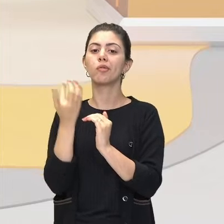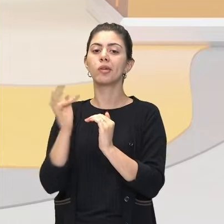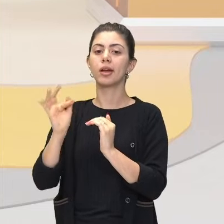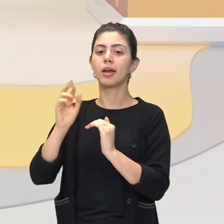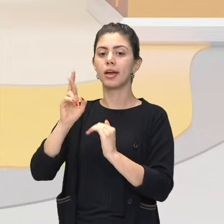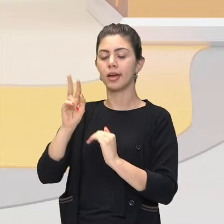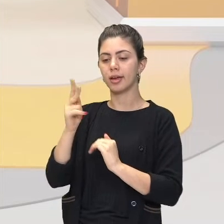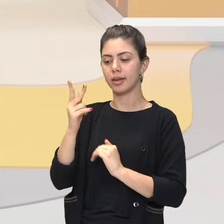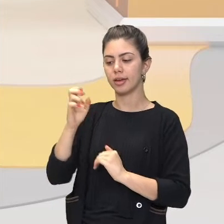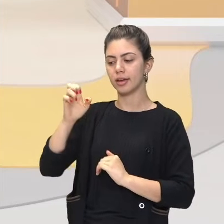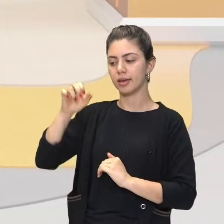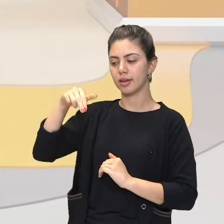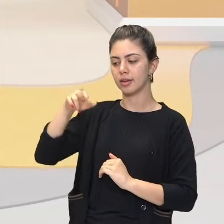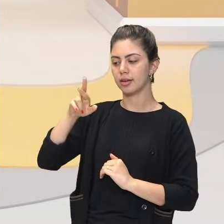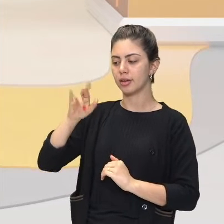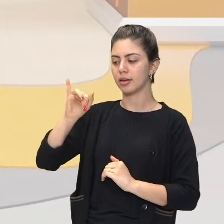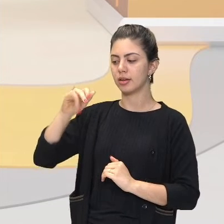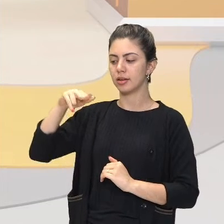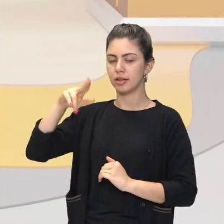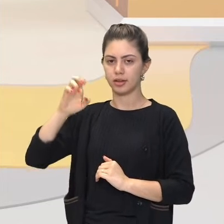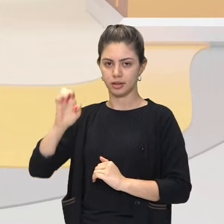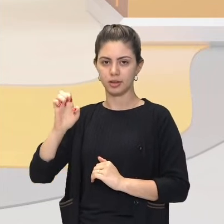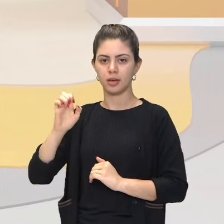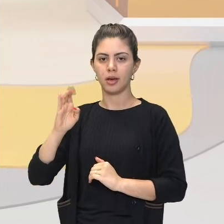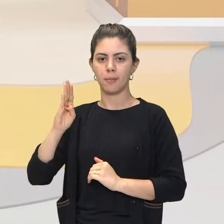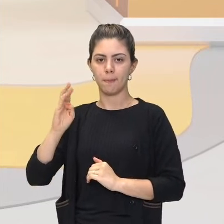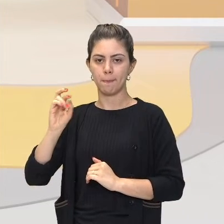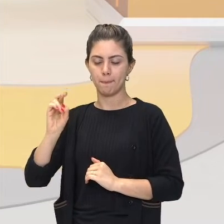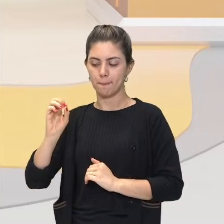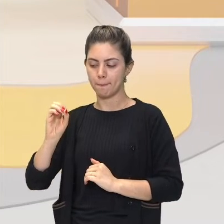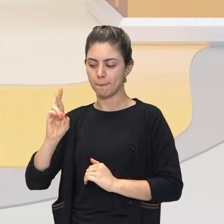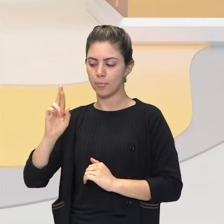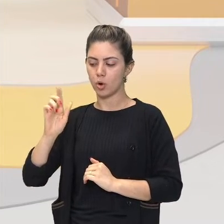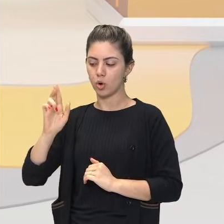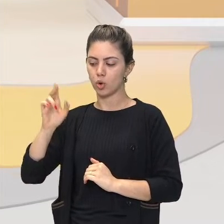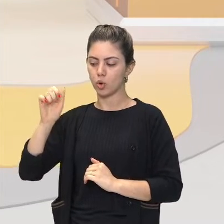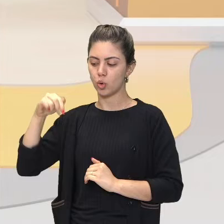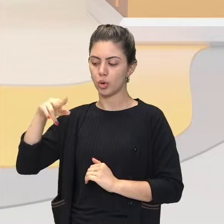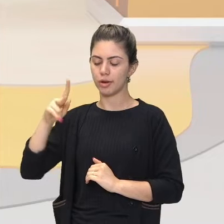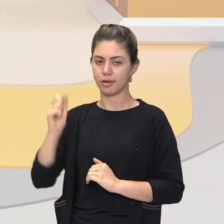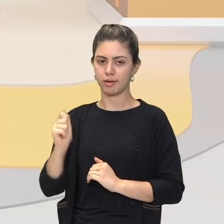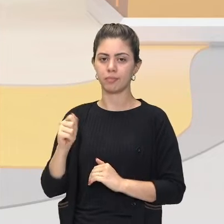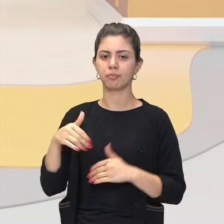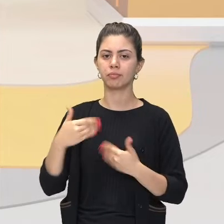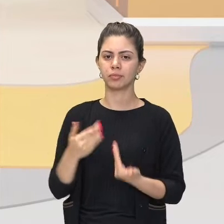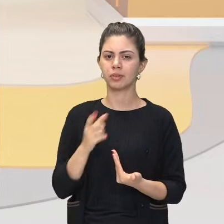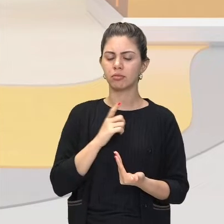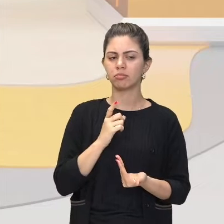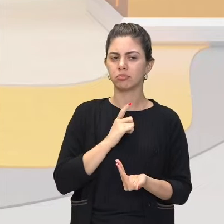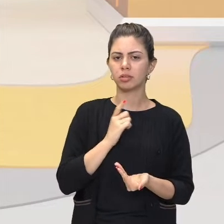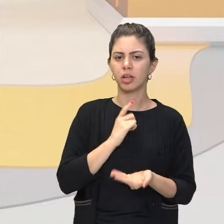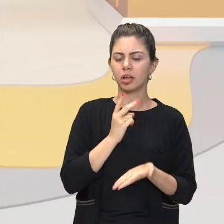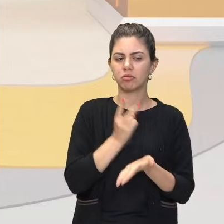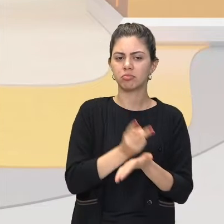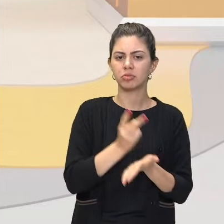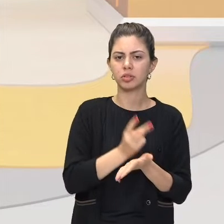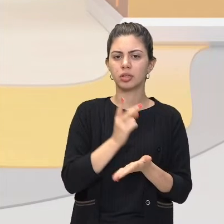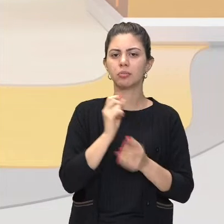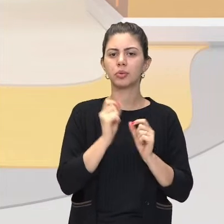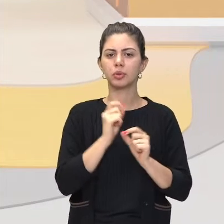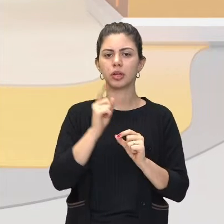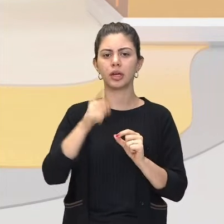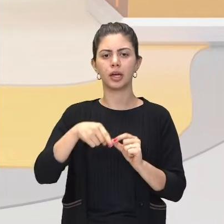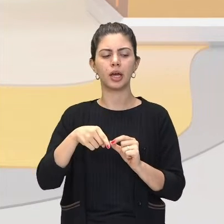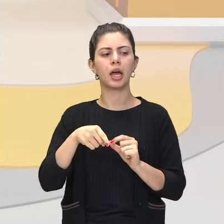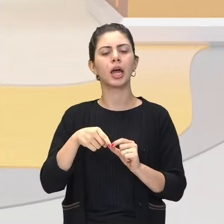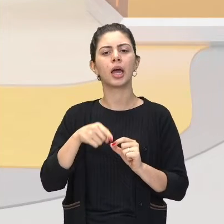de Borgonha. Então, era uma prática muito comum do período medieval essa relação de suzerania e